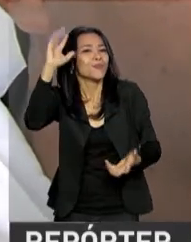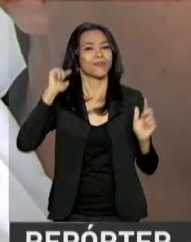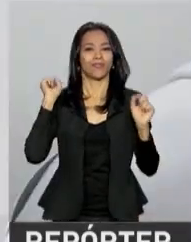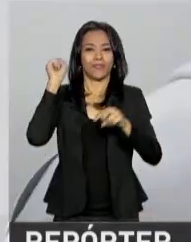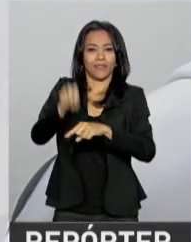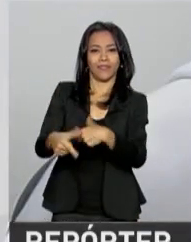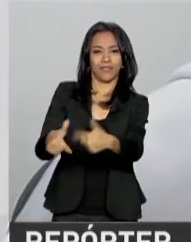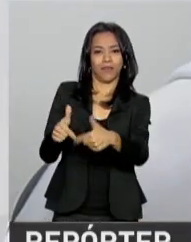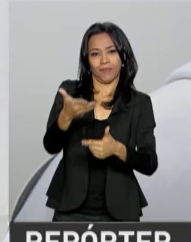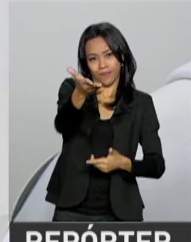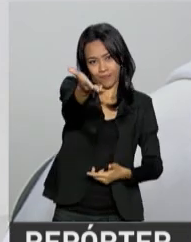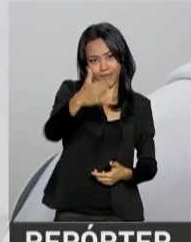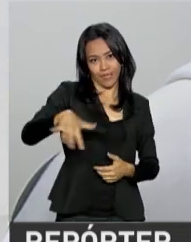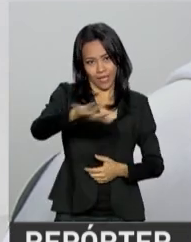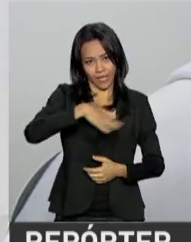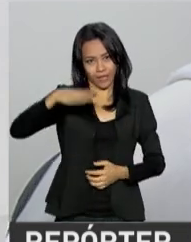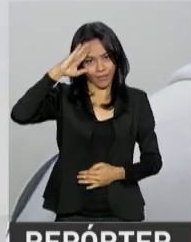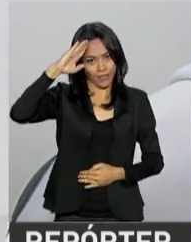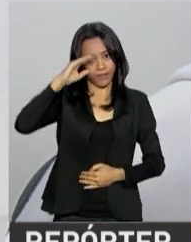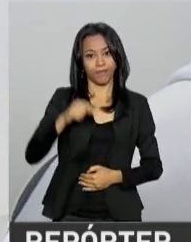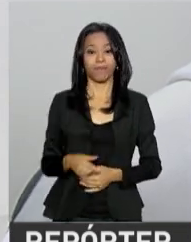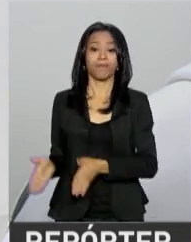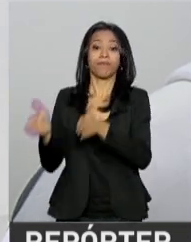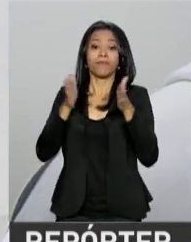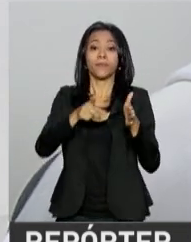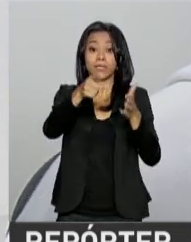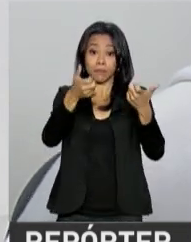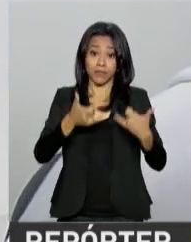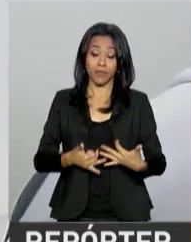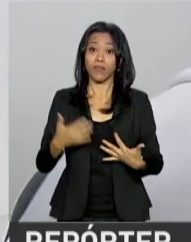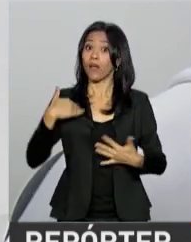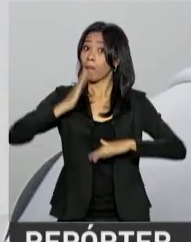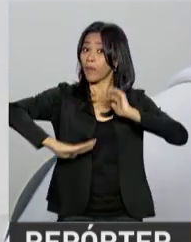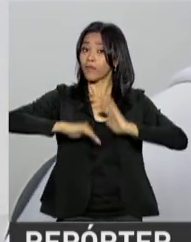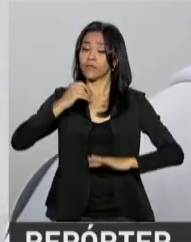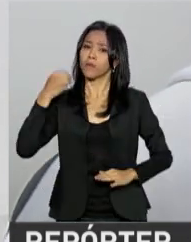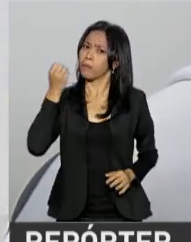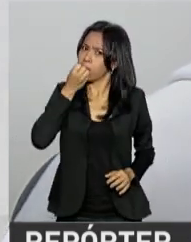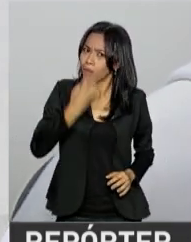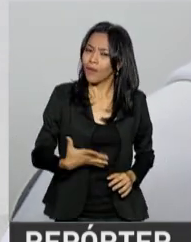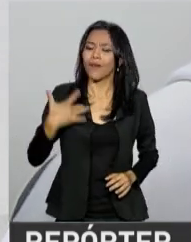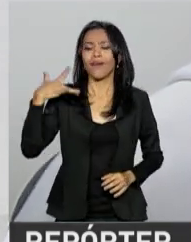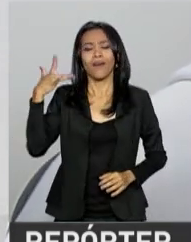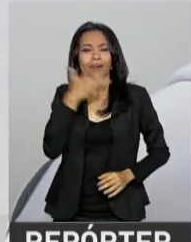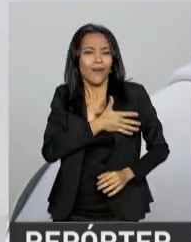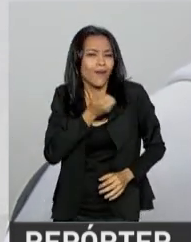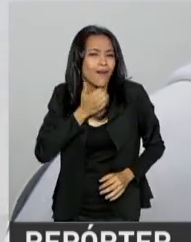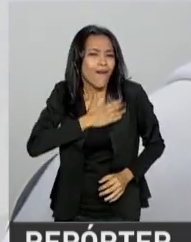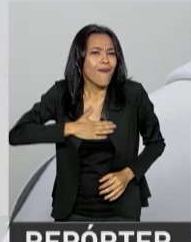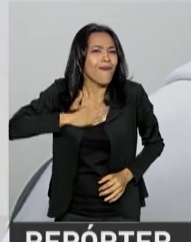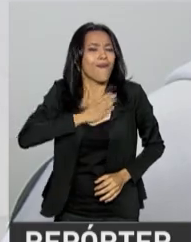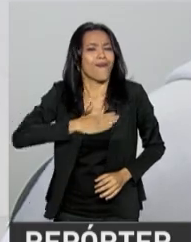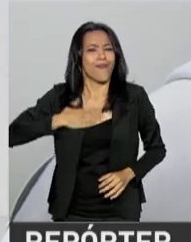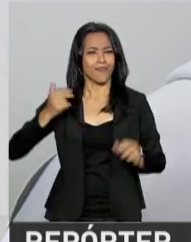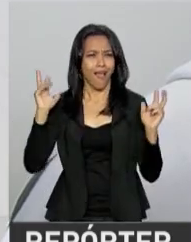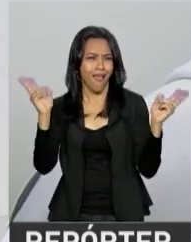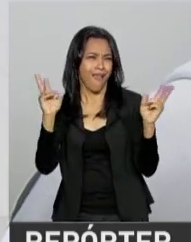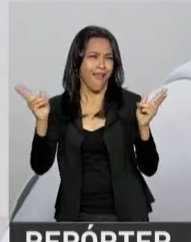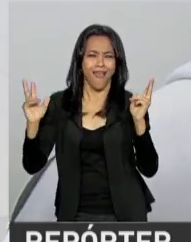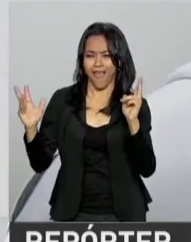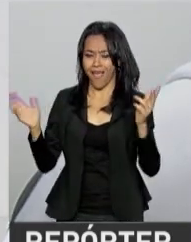militar há um profissional boa e também que eu gosto da aventura coisa social